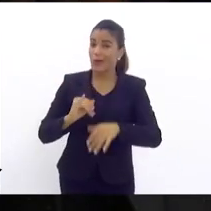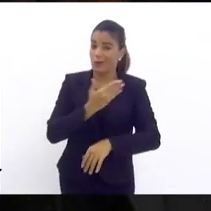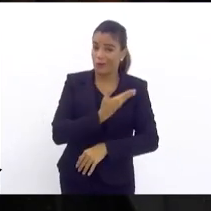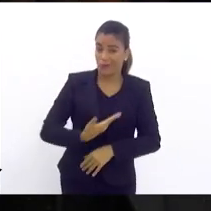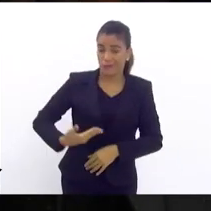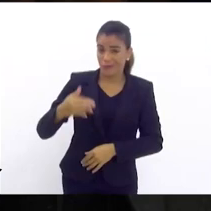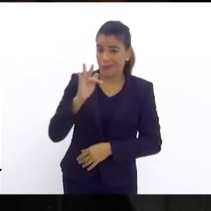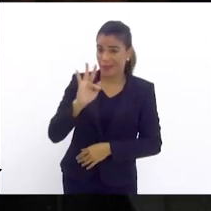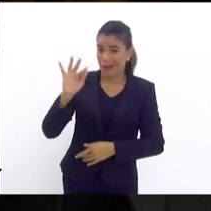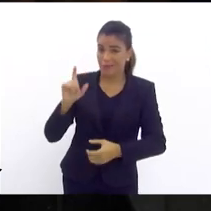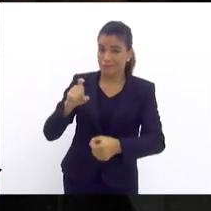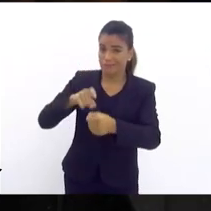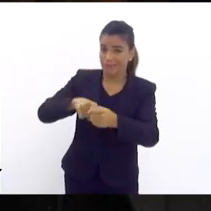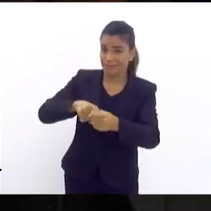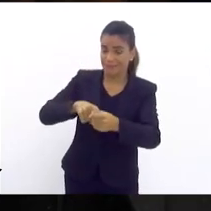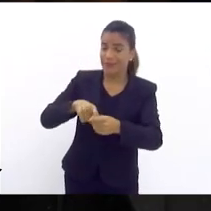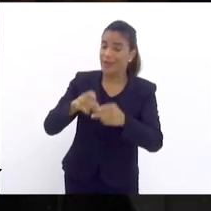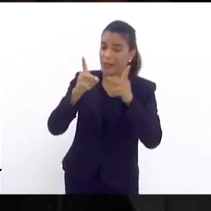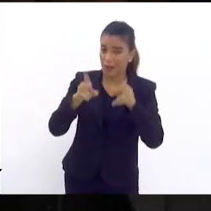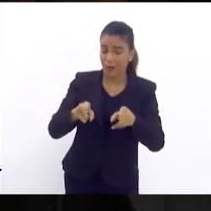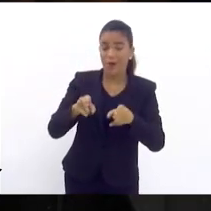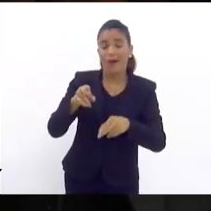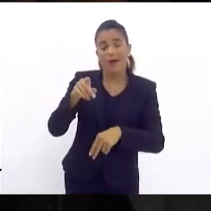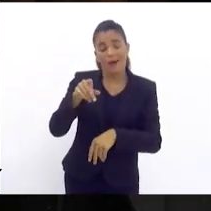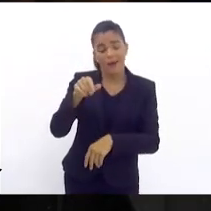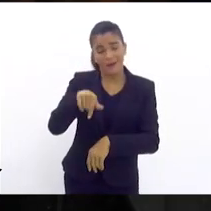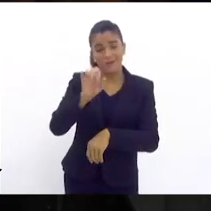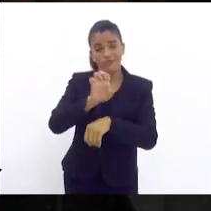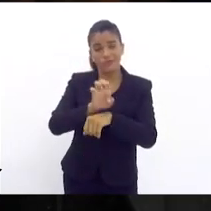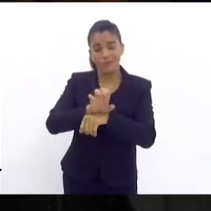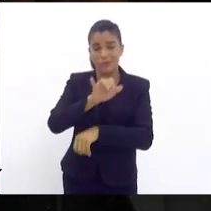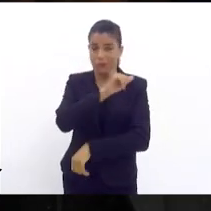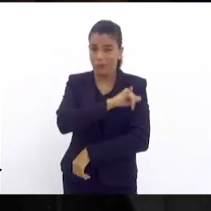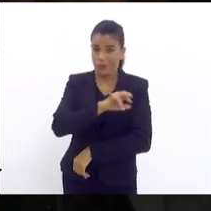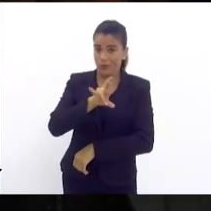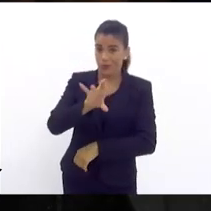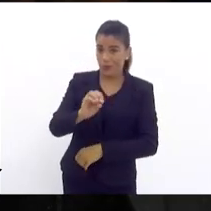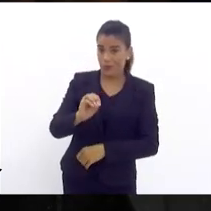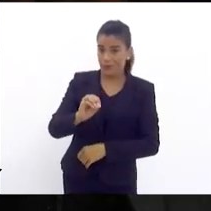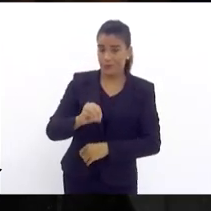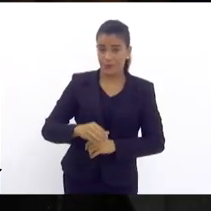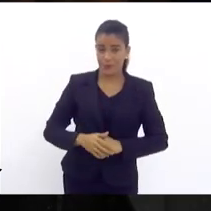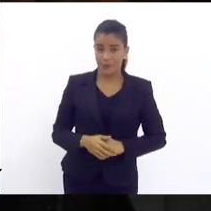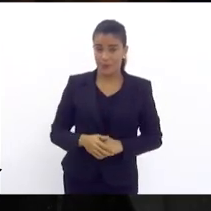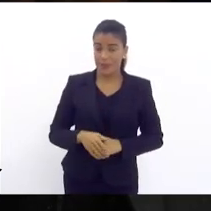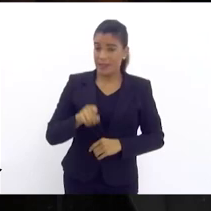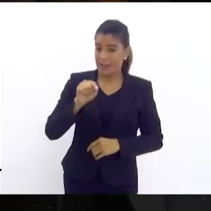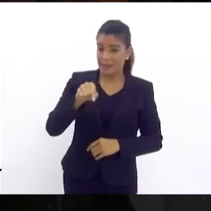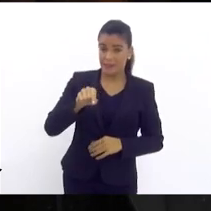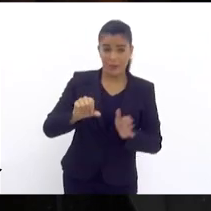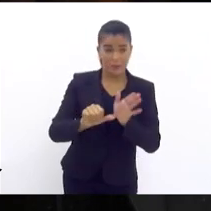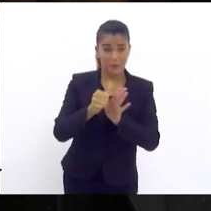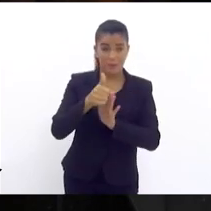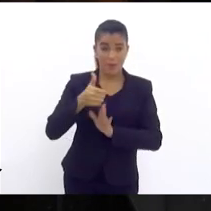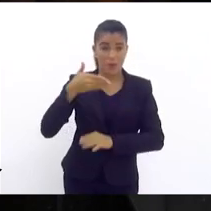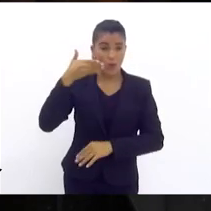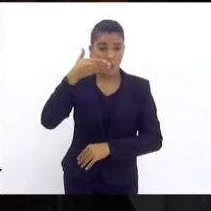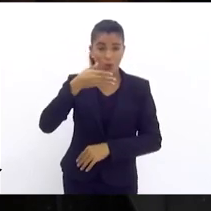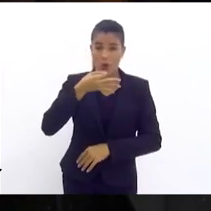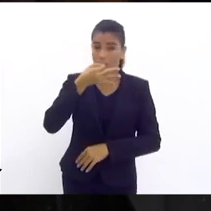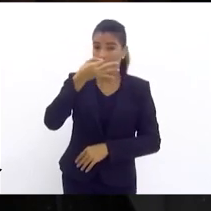aqui no estado do Rio de Janeiro Este é o primeiro comentário